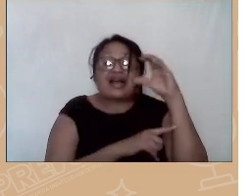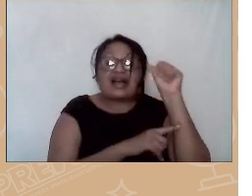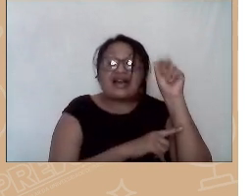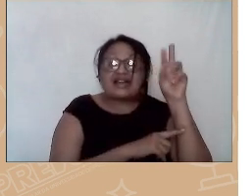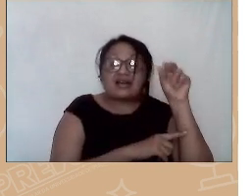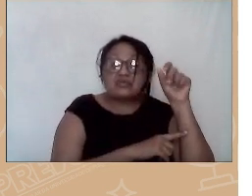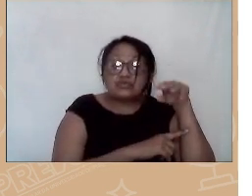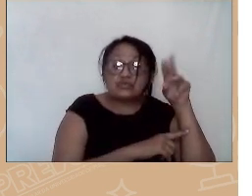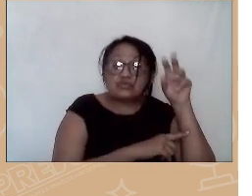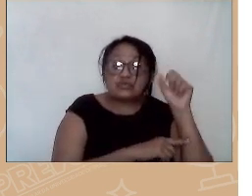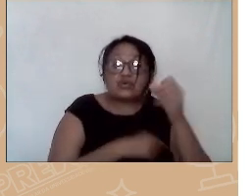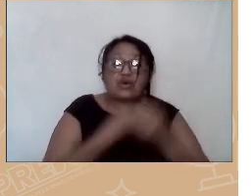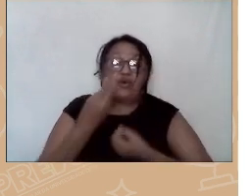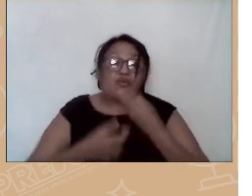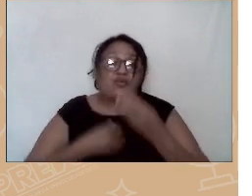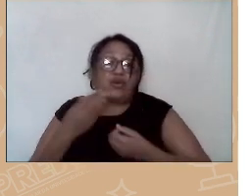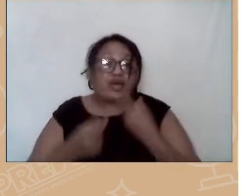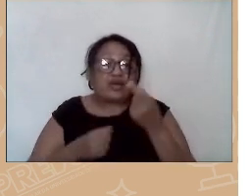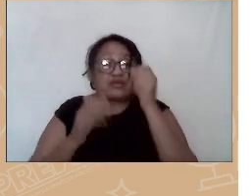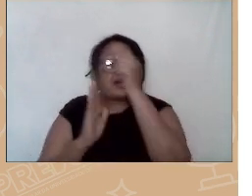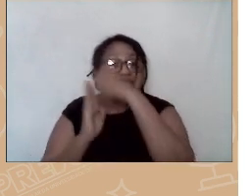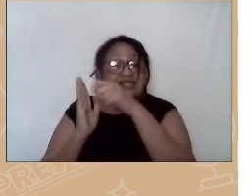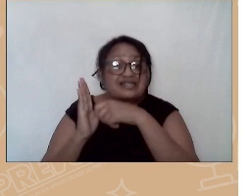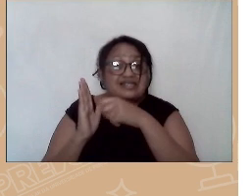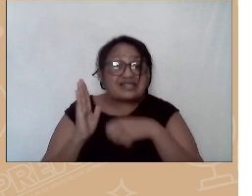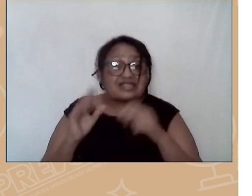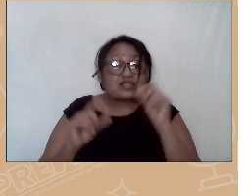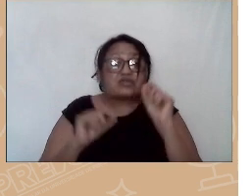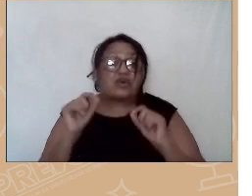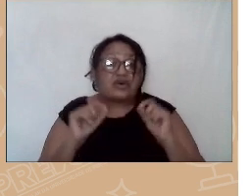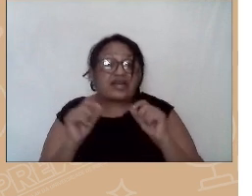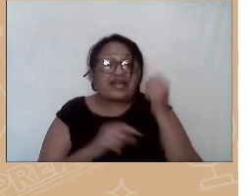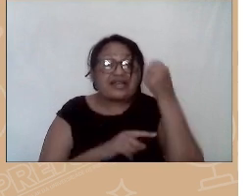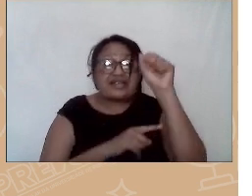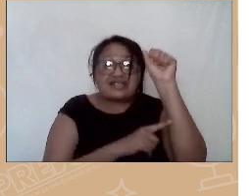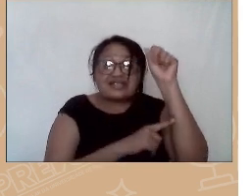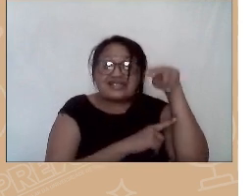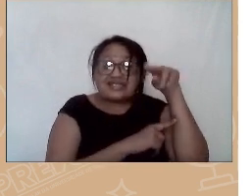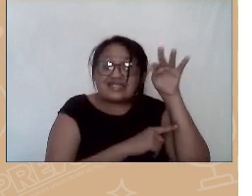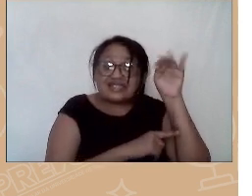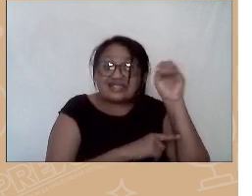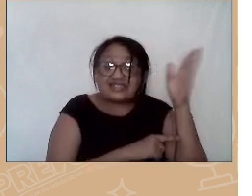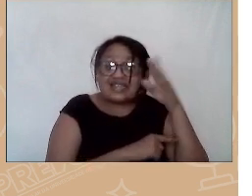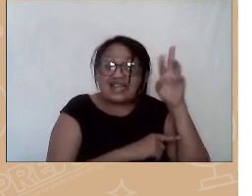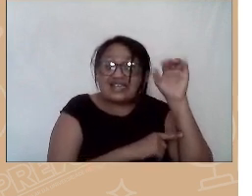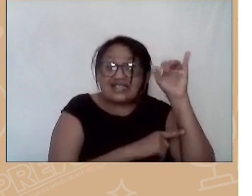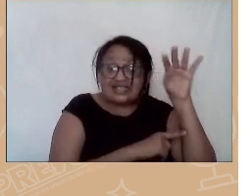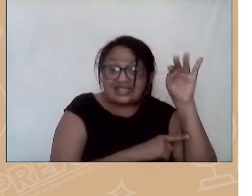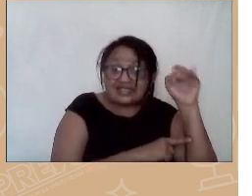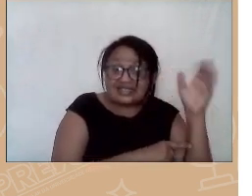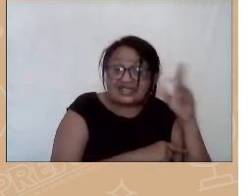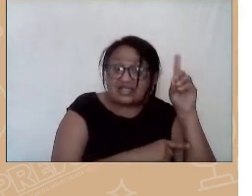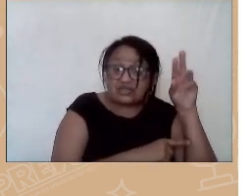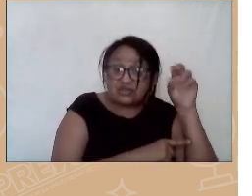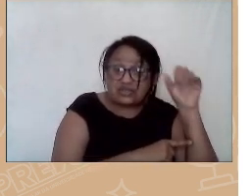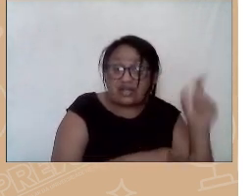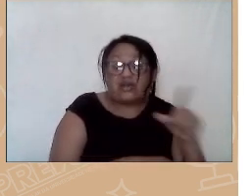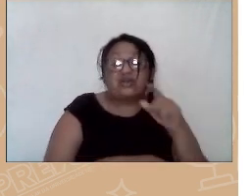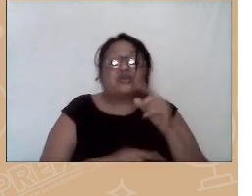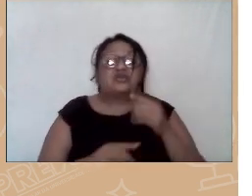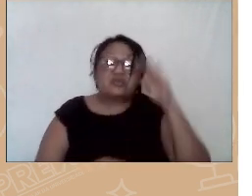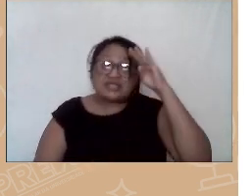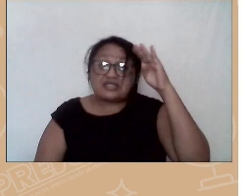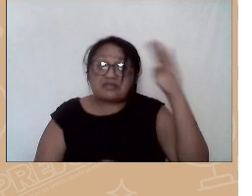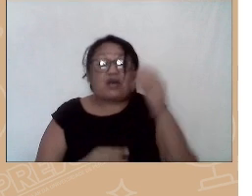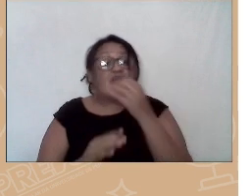por Santa Rita Durão e tem como assunto o descobrimento da Bahia um dos personagens principais do poema é Diogo Álvares